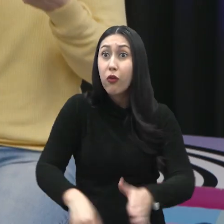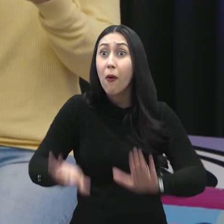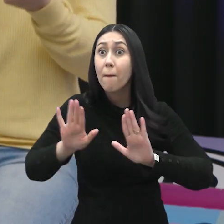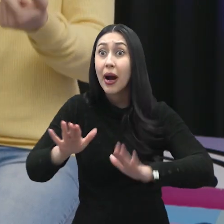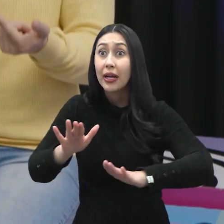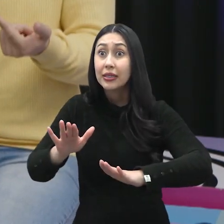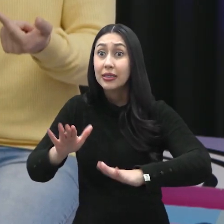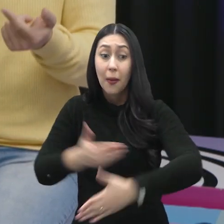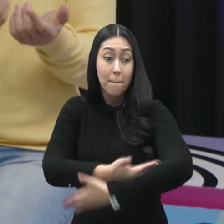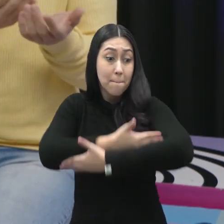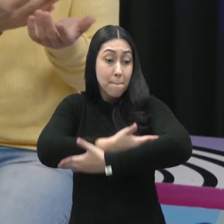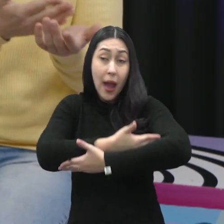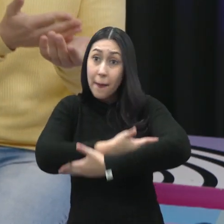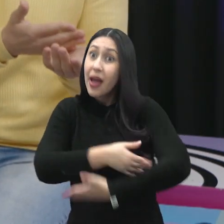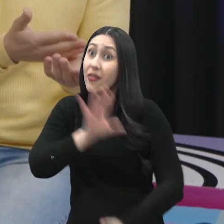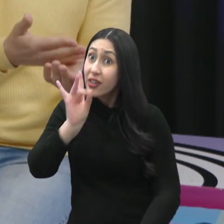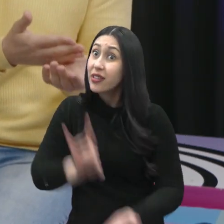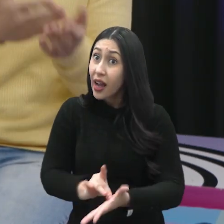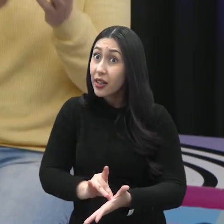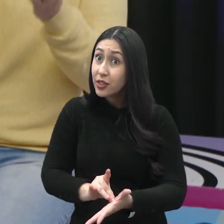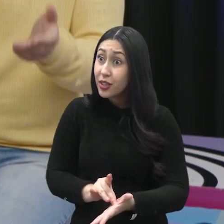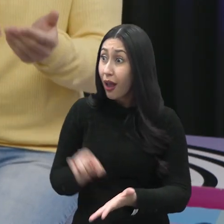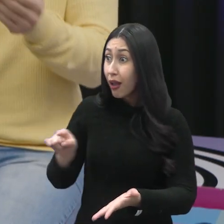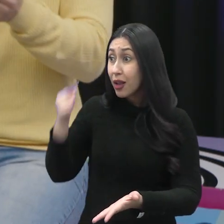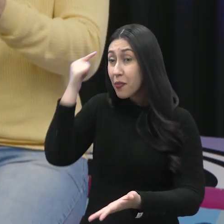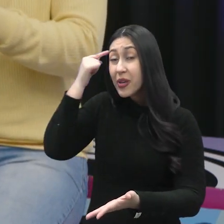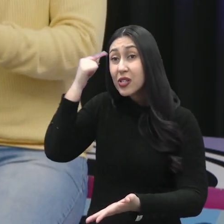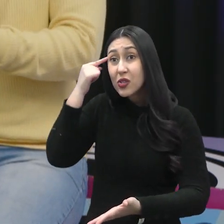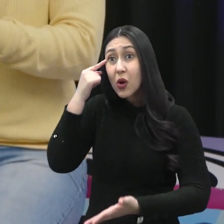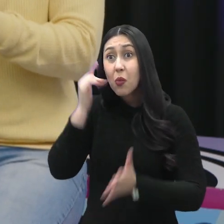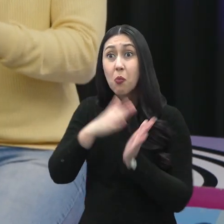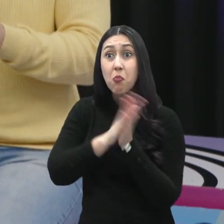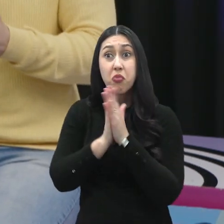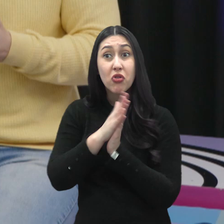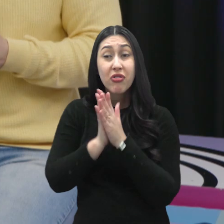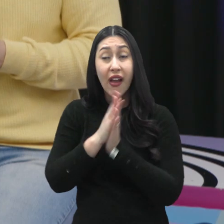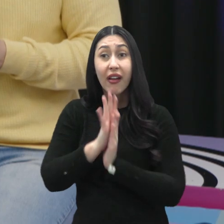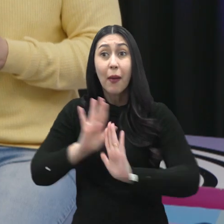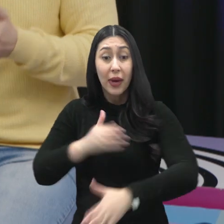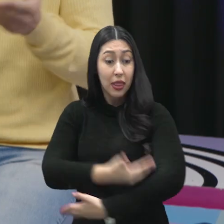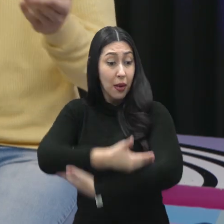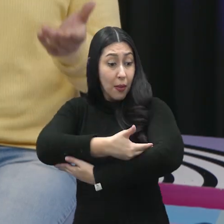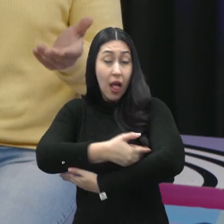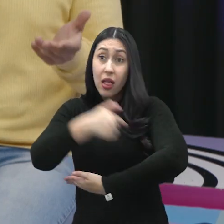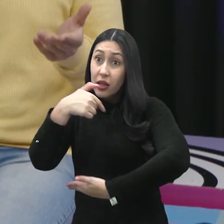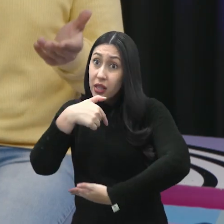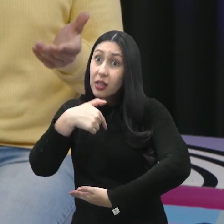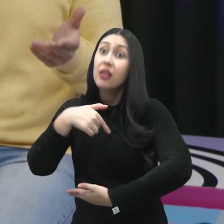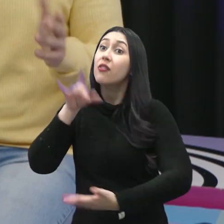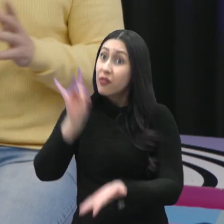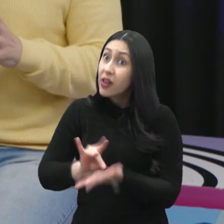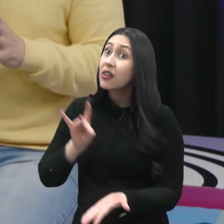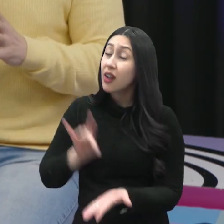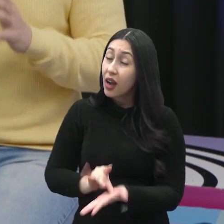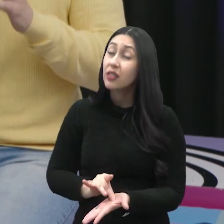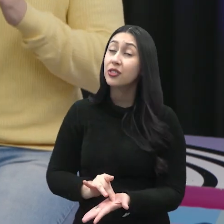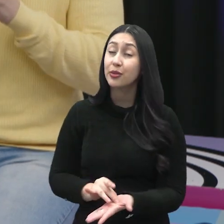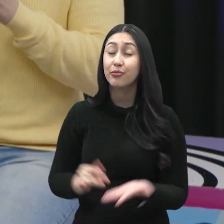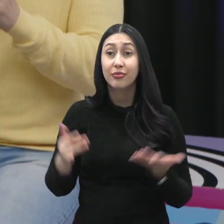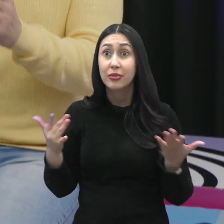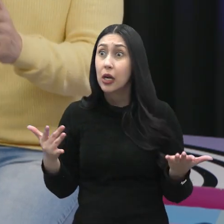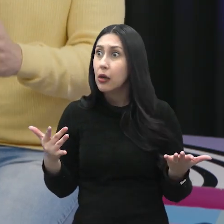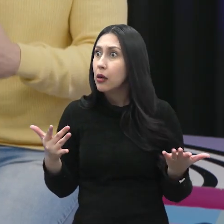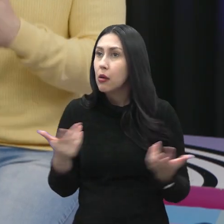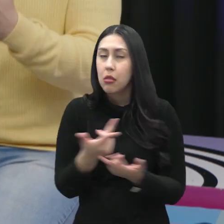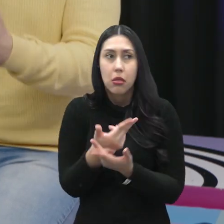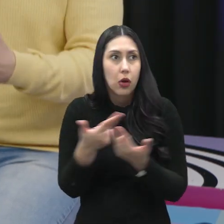ele pensou que não era um bebê de verdade, ele pensou que era uma boneca, que era um bebê hiperrealista, um bebê reborn. Ou seja, as coisas